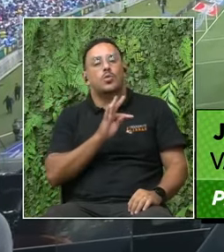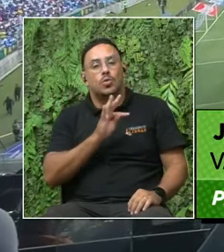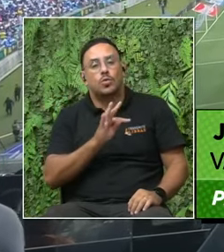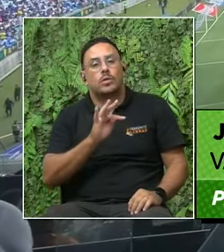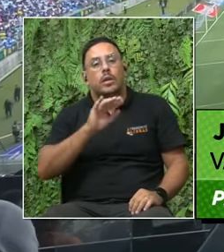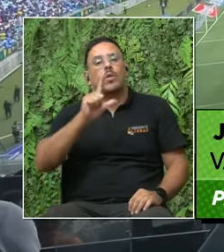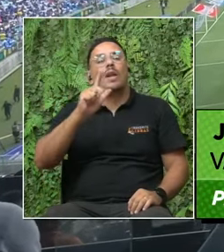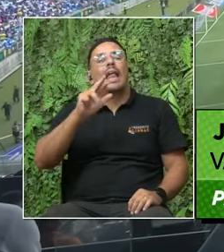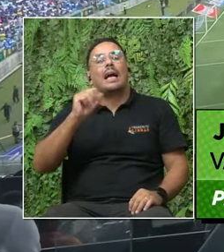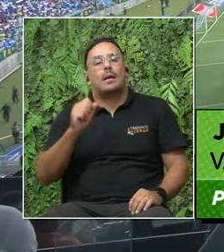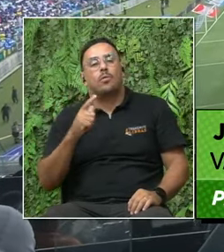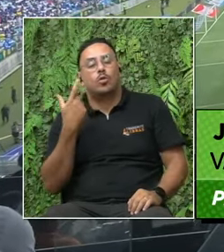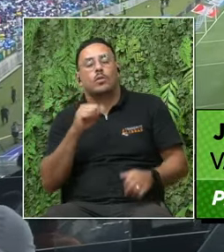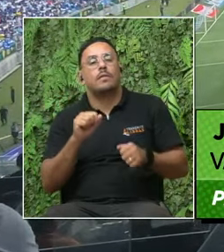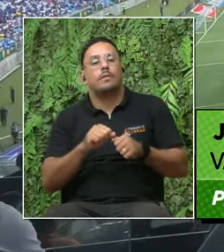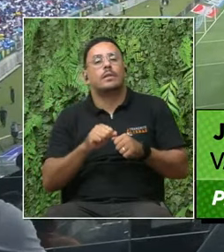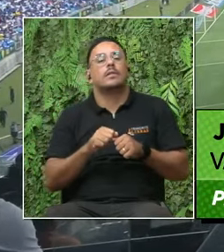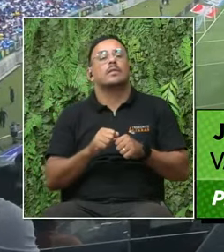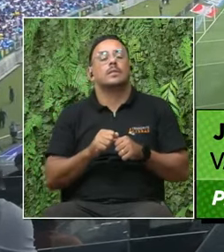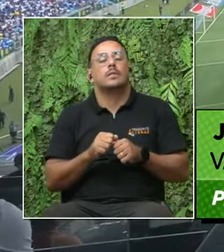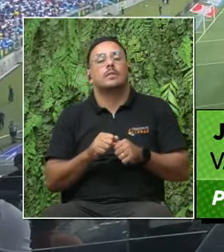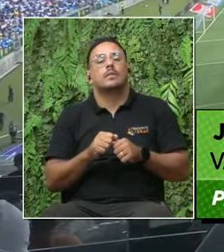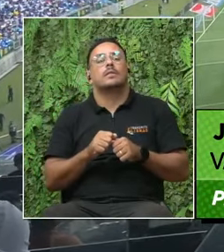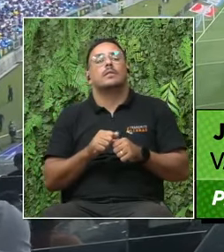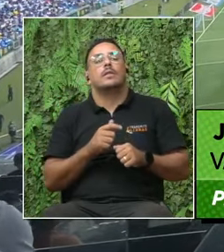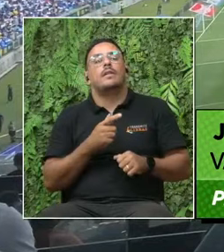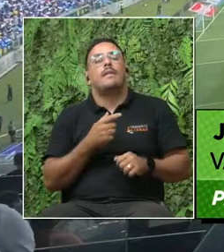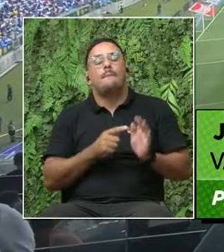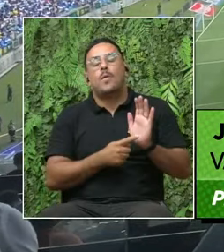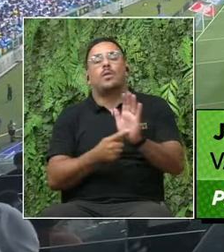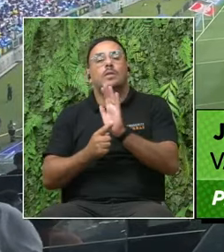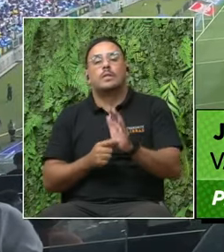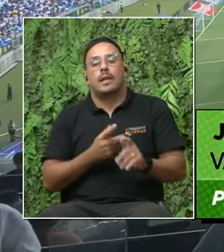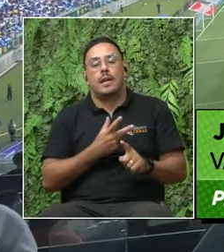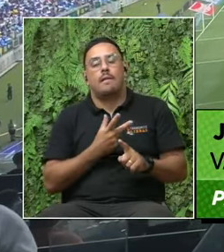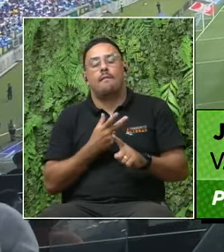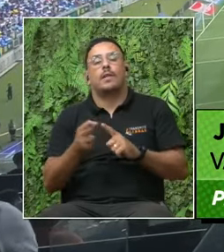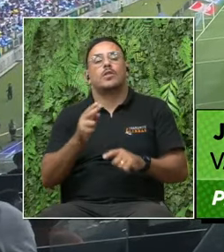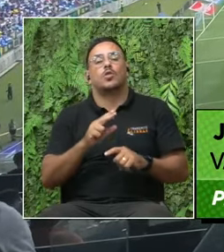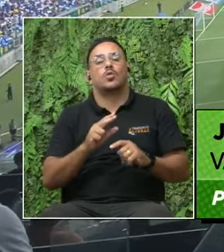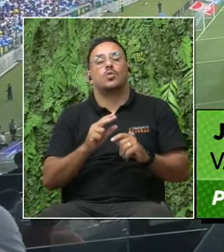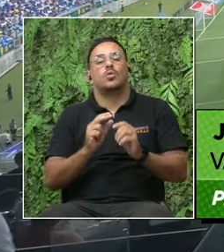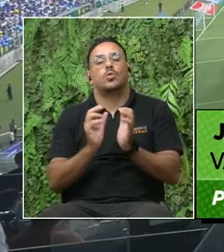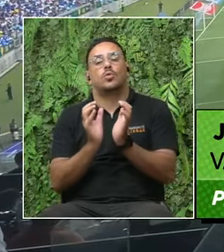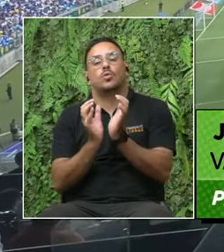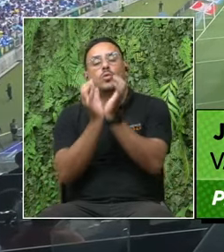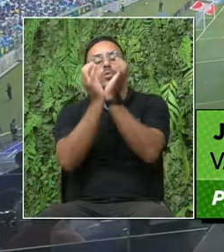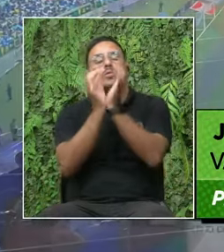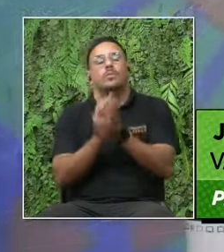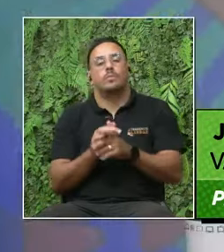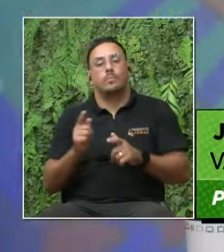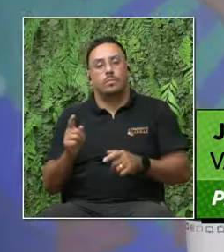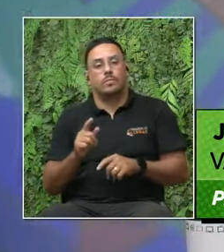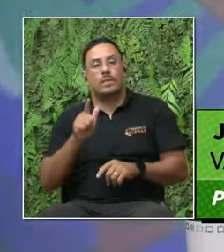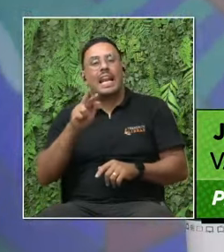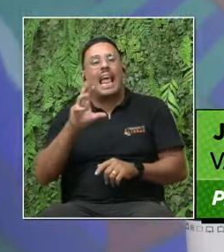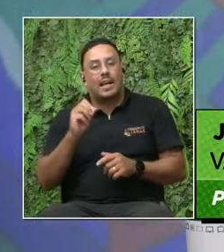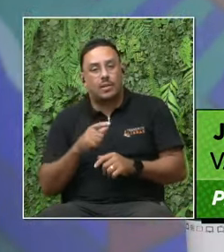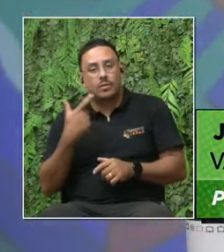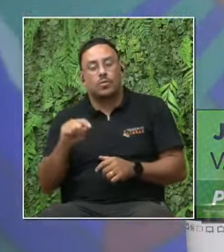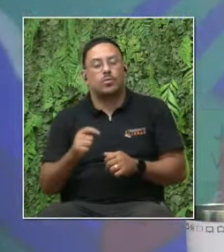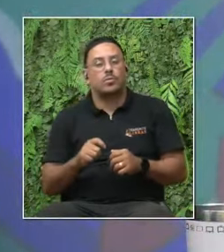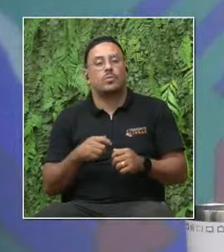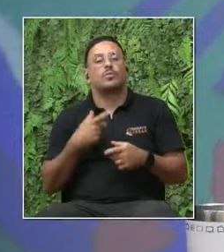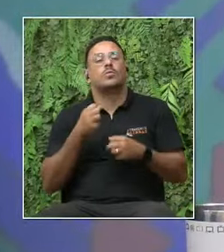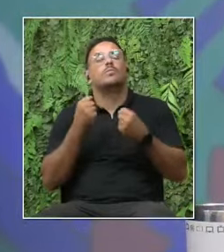milito para fazer isso para confirmar o título Estadual Bob Faria muito bem Este aí Leandro capido com as